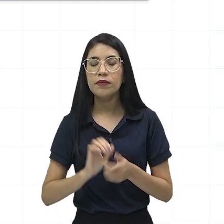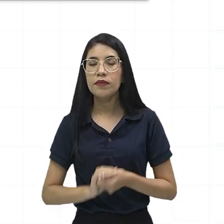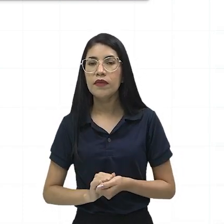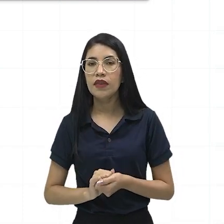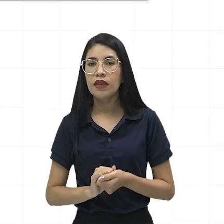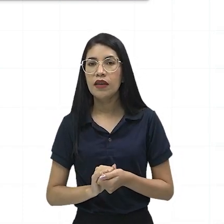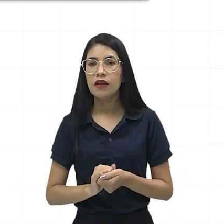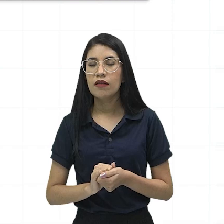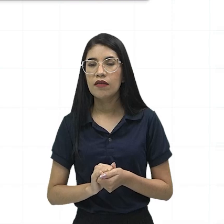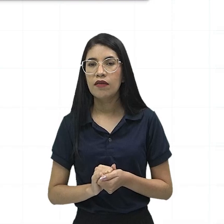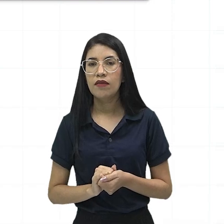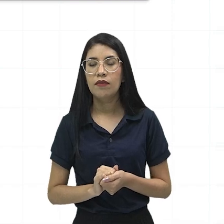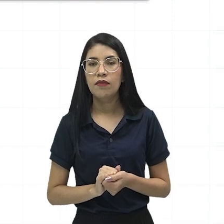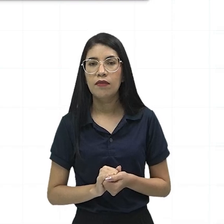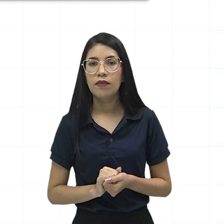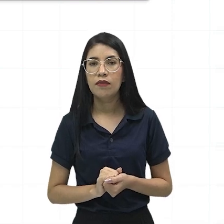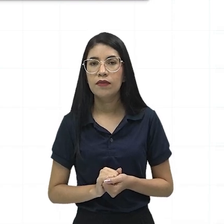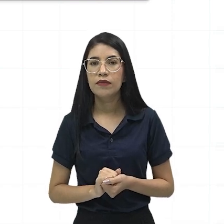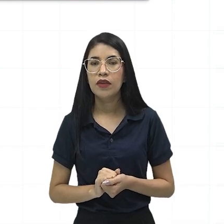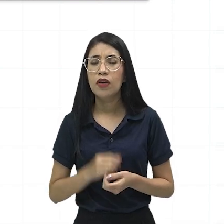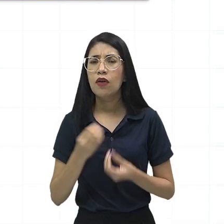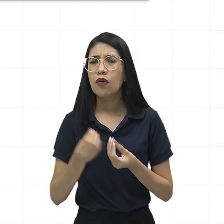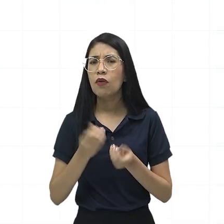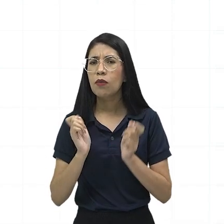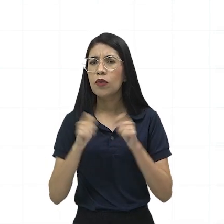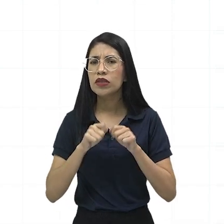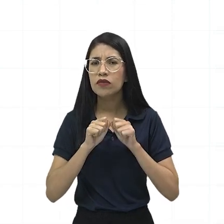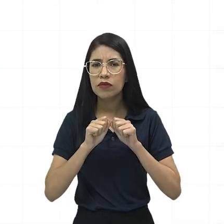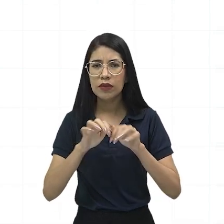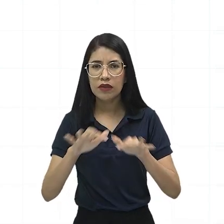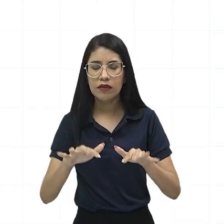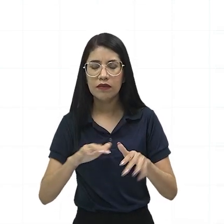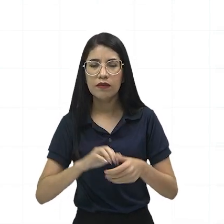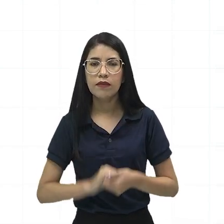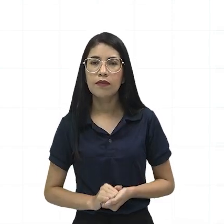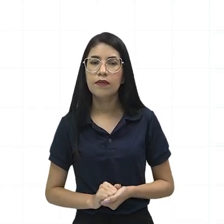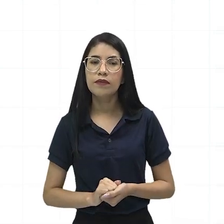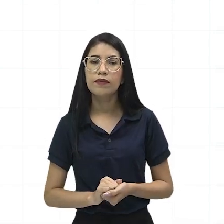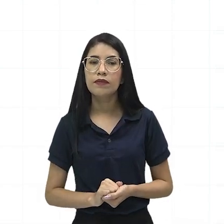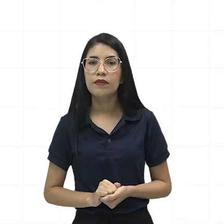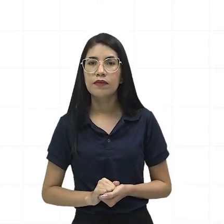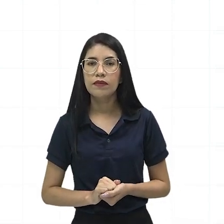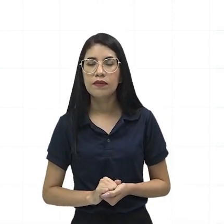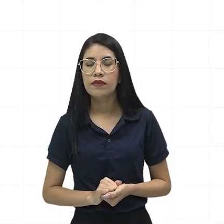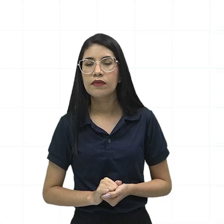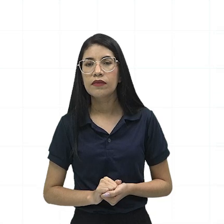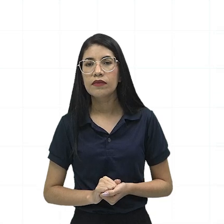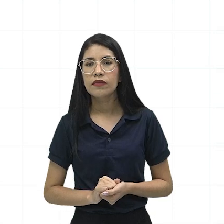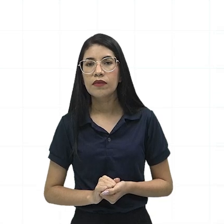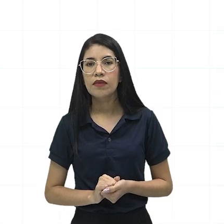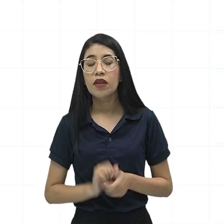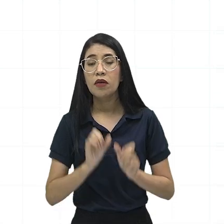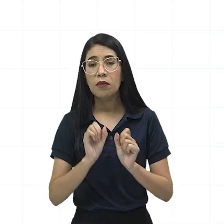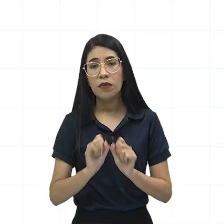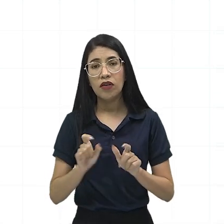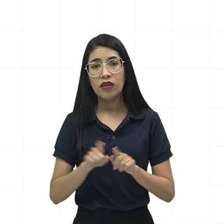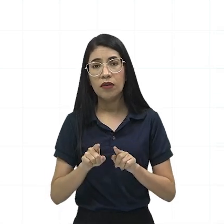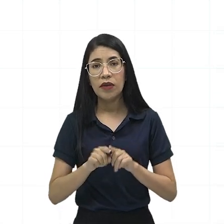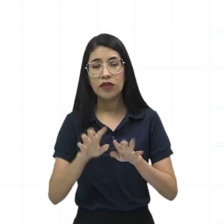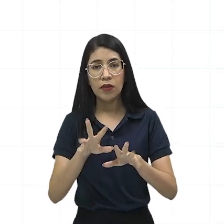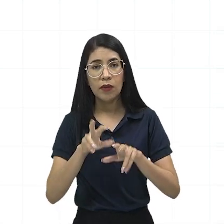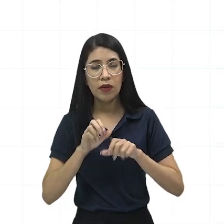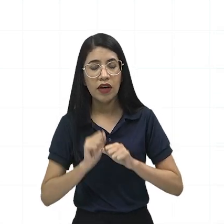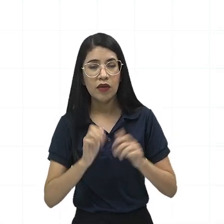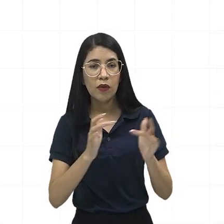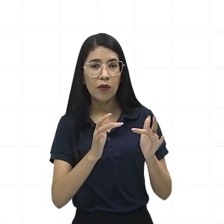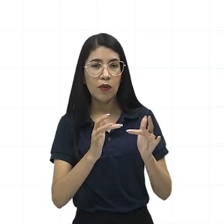gonorreia. Quais são as formas de contágio dela? Então, ela pode ser transmitida em